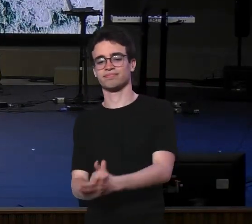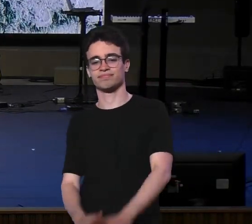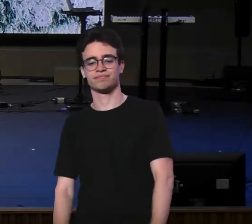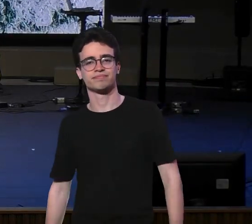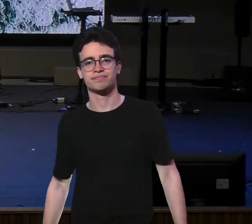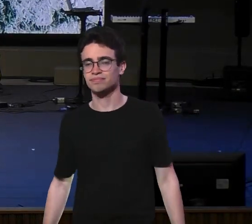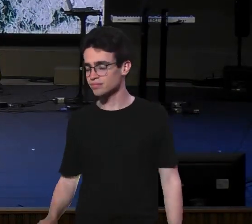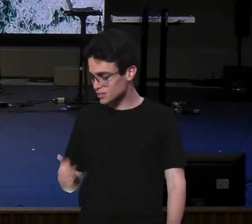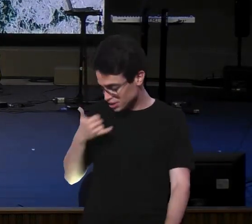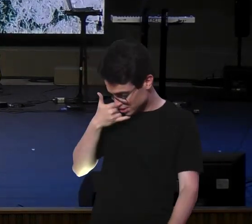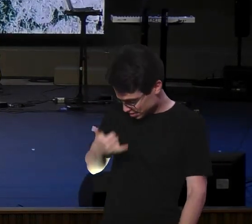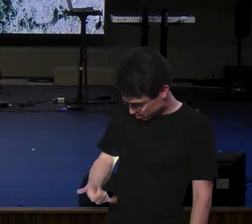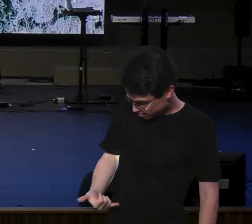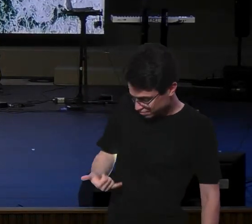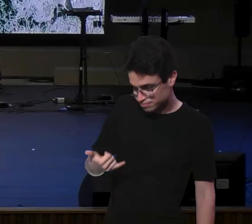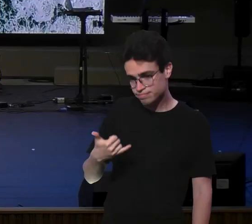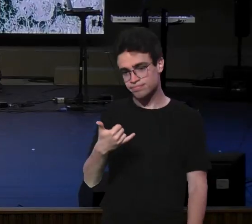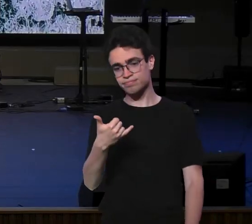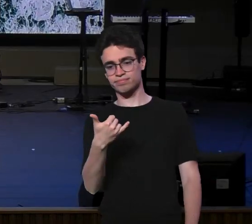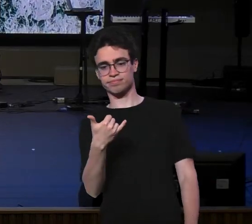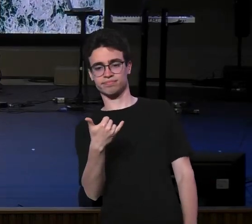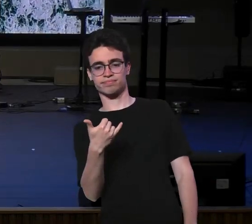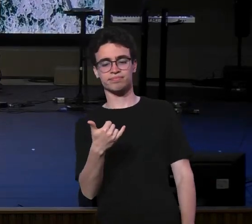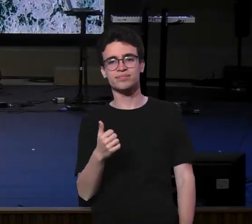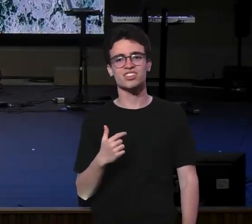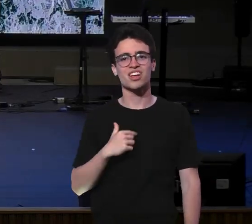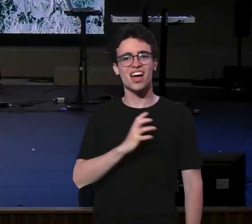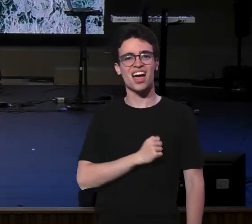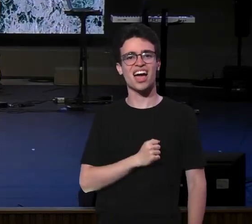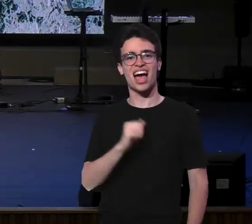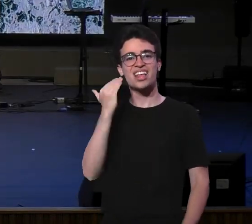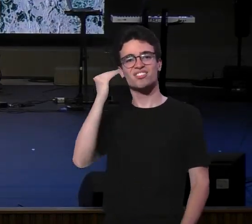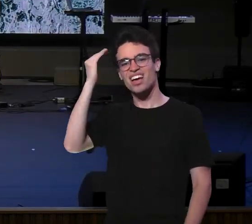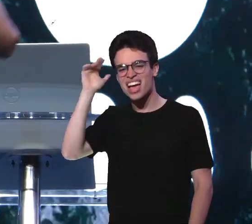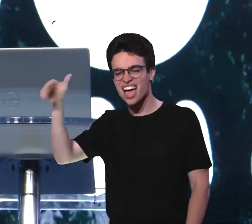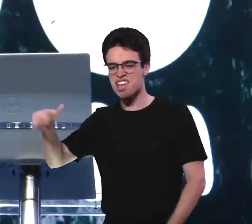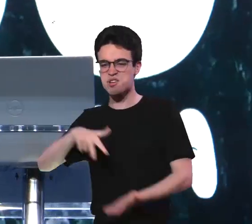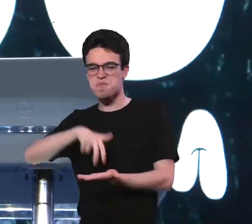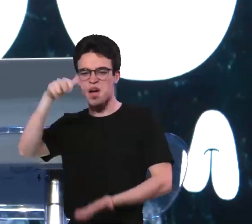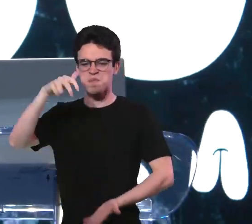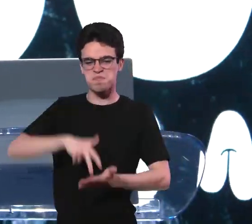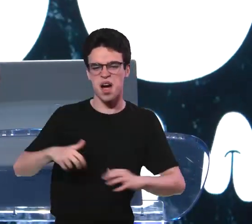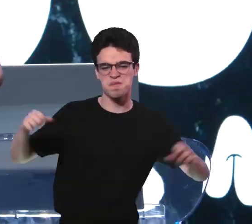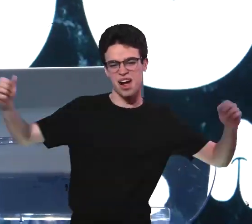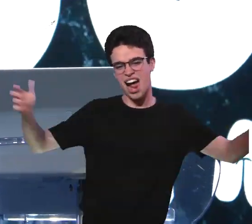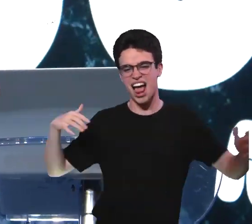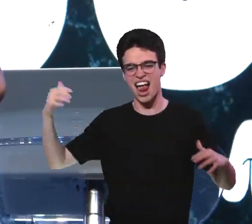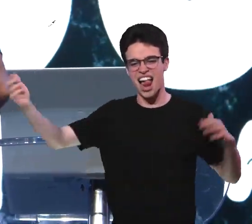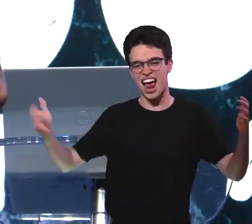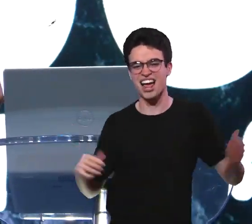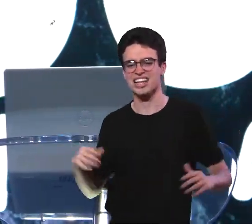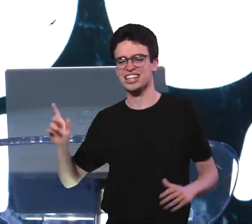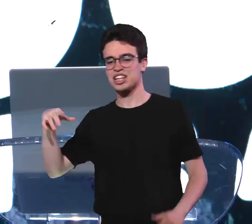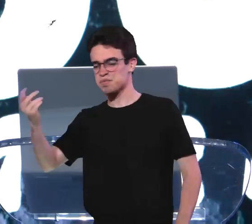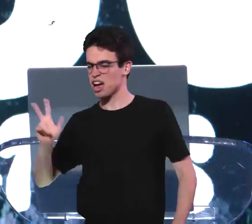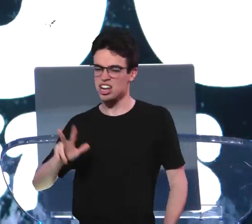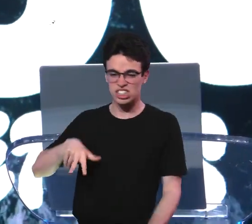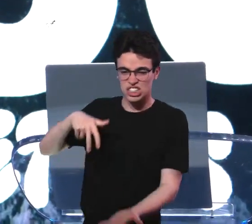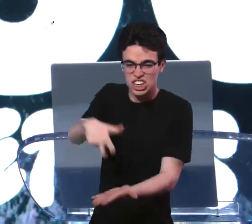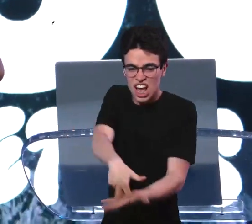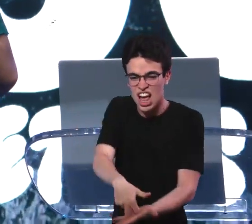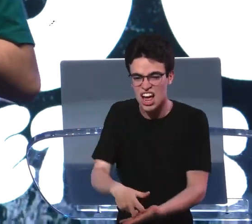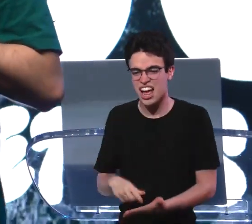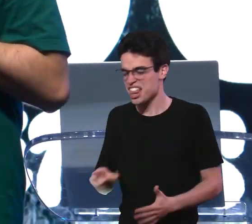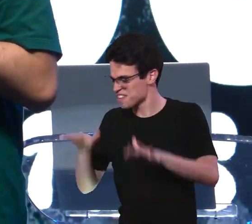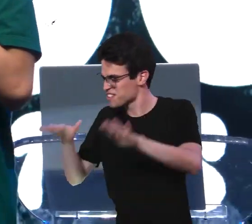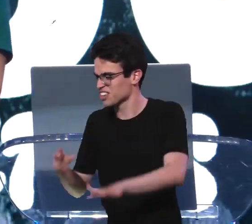Olha o celular. Eu gosto de adolescente que ele vem, pula aqui e tal. Estava na música lenta, já vem um, se ajoelhou, ficou 3